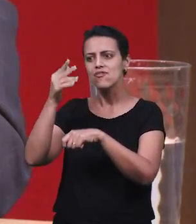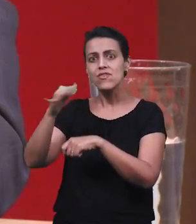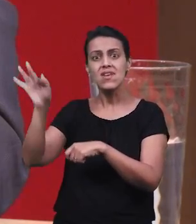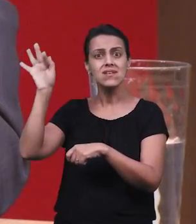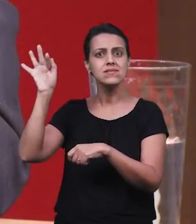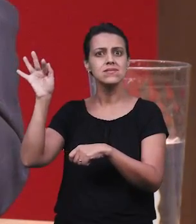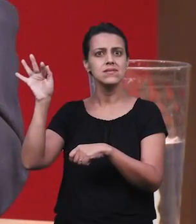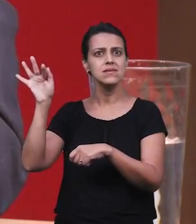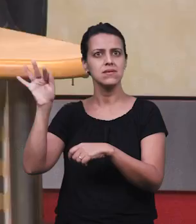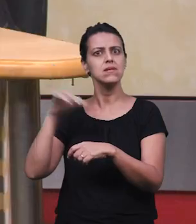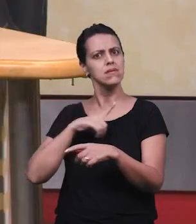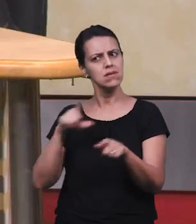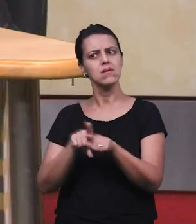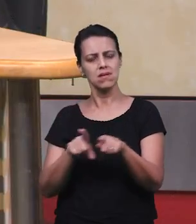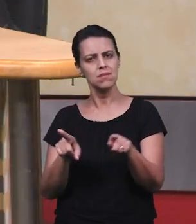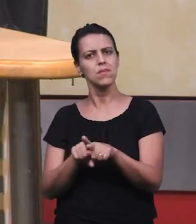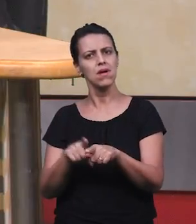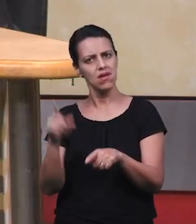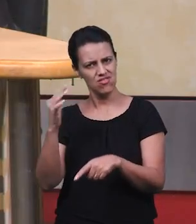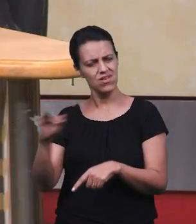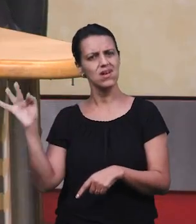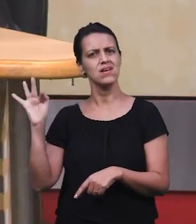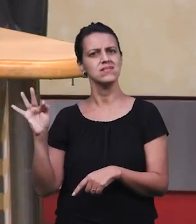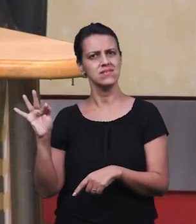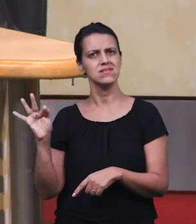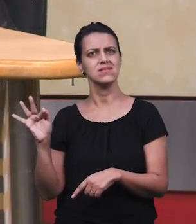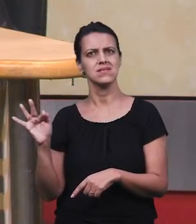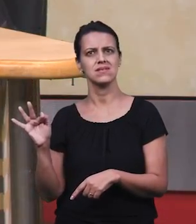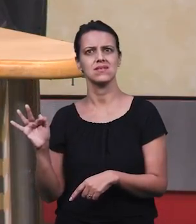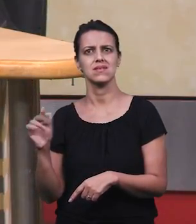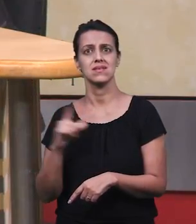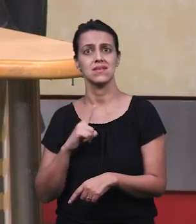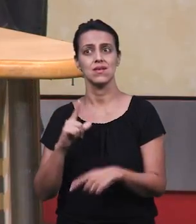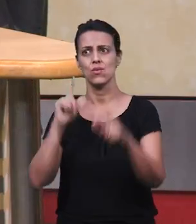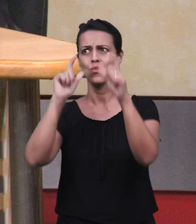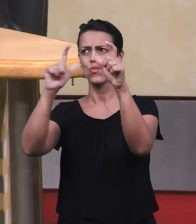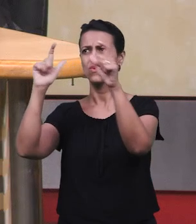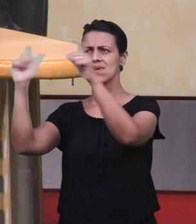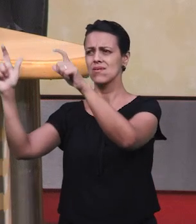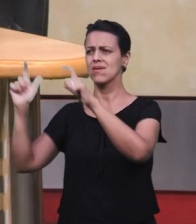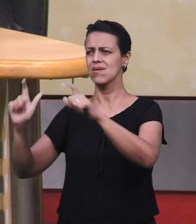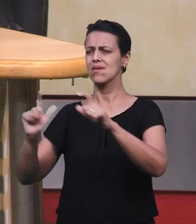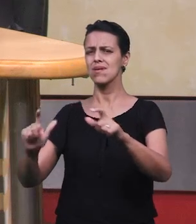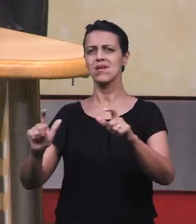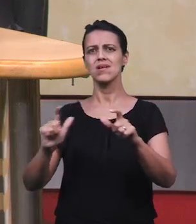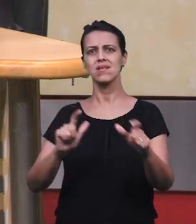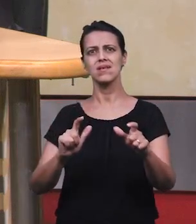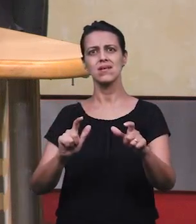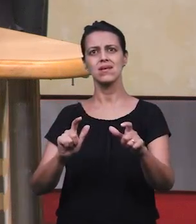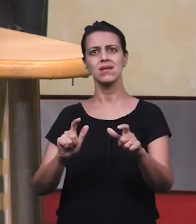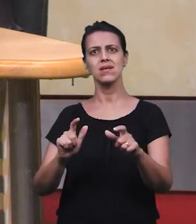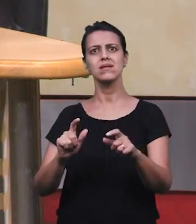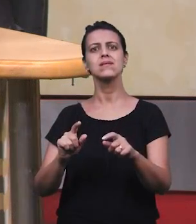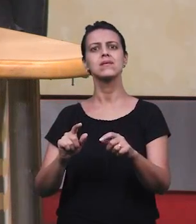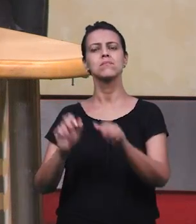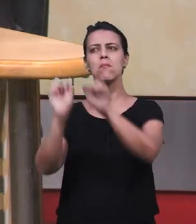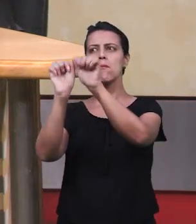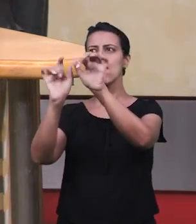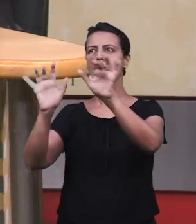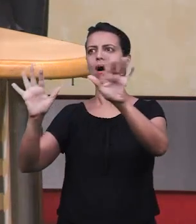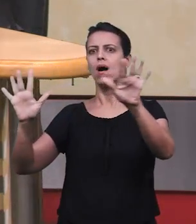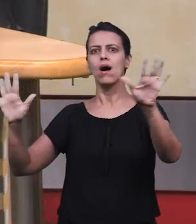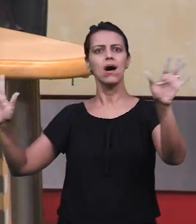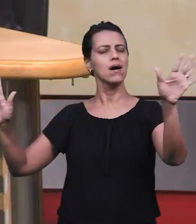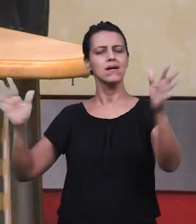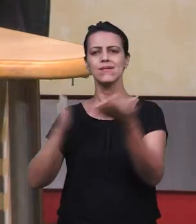né? O Jerome está lá na França, é um resultado desse trabalho ali, e também depois lá em Nice, também